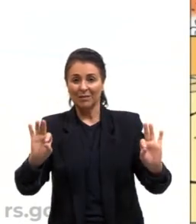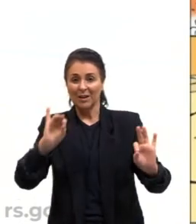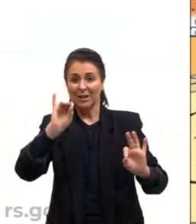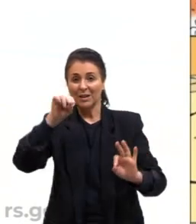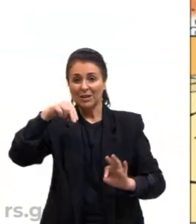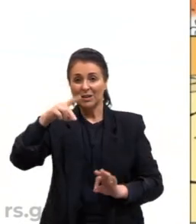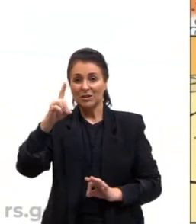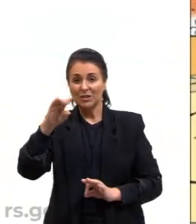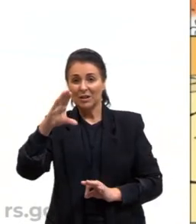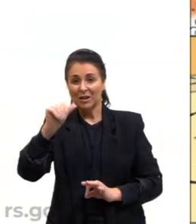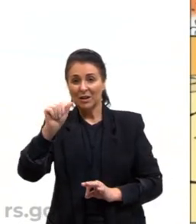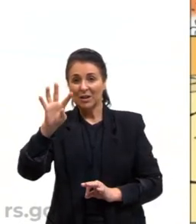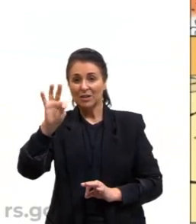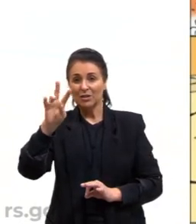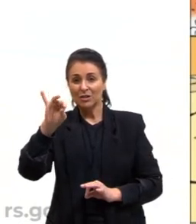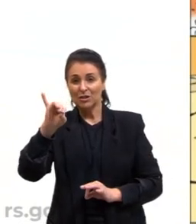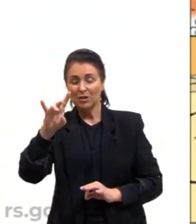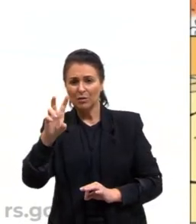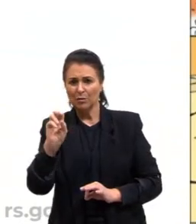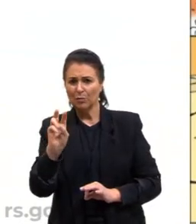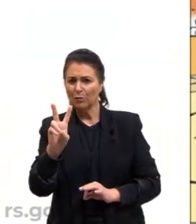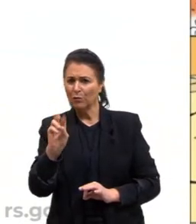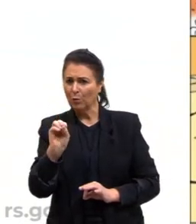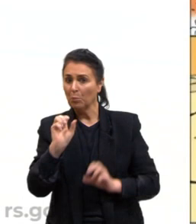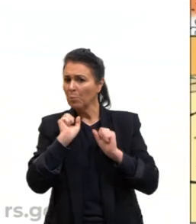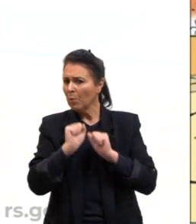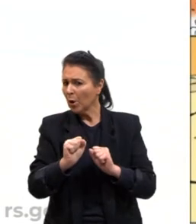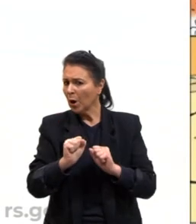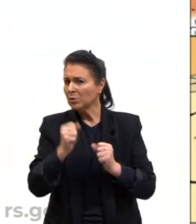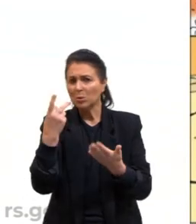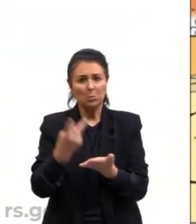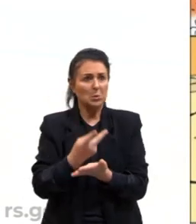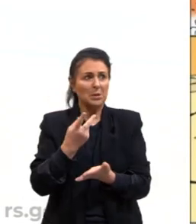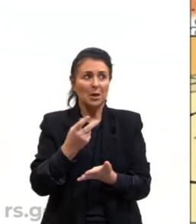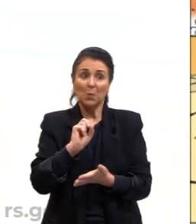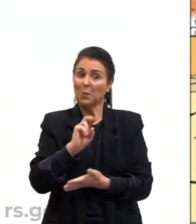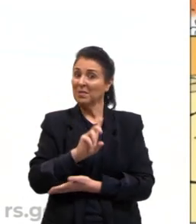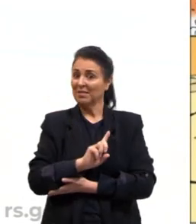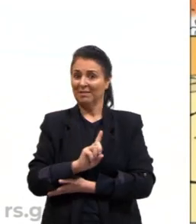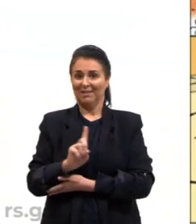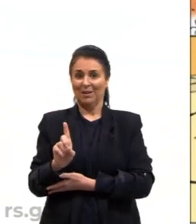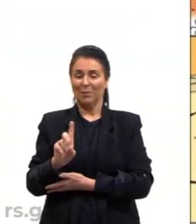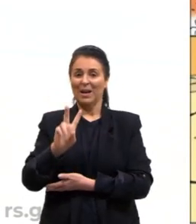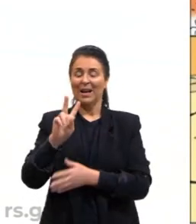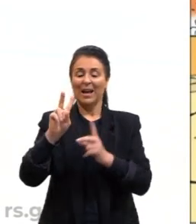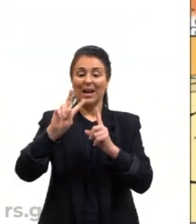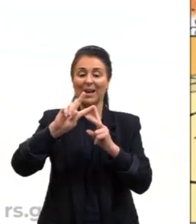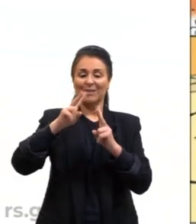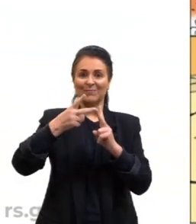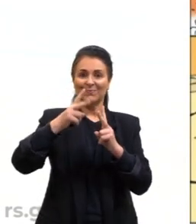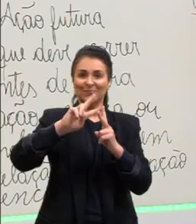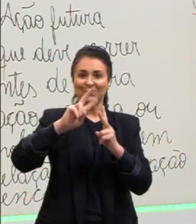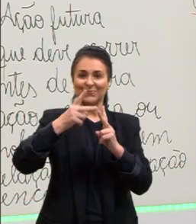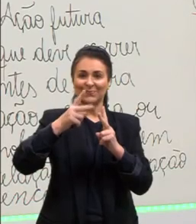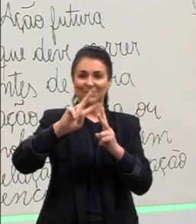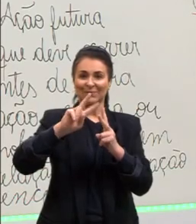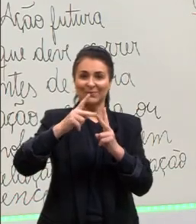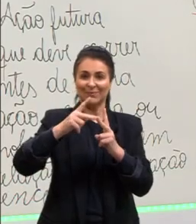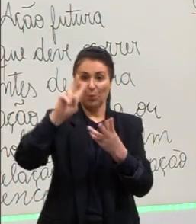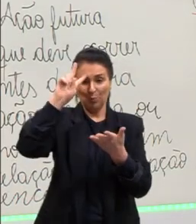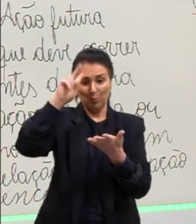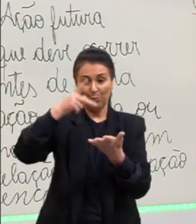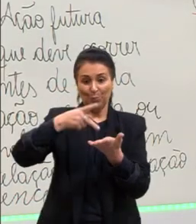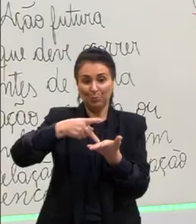a hipótese né só que ações hipotéticas